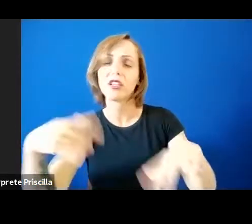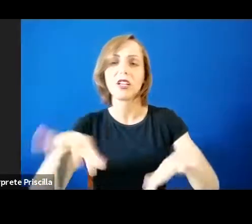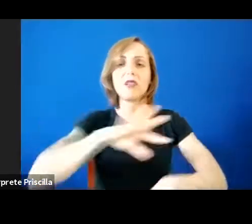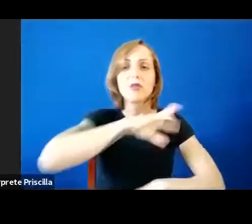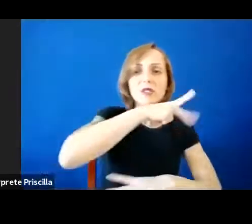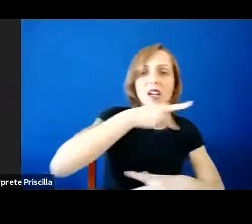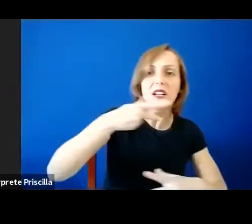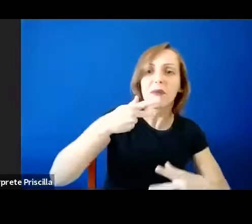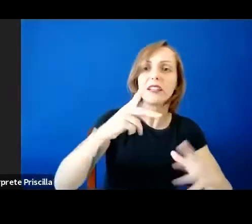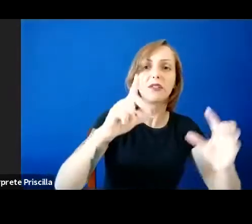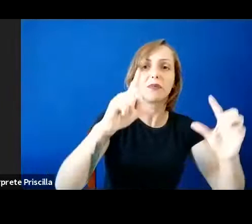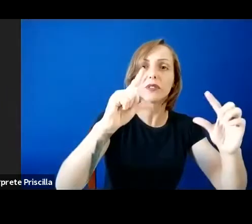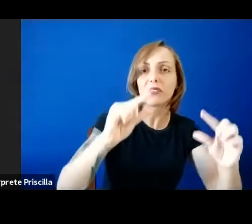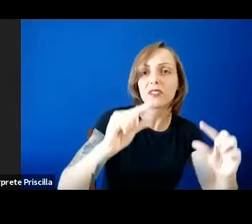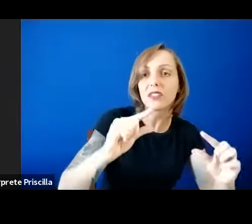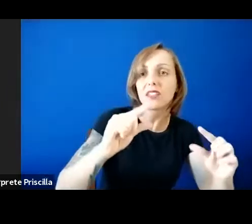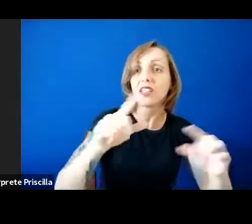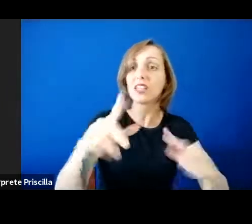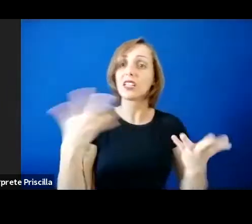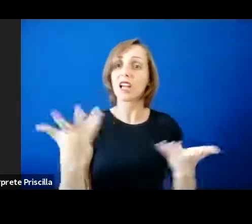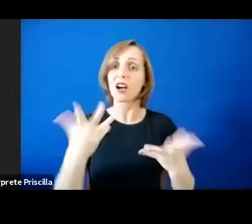estamos